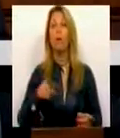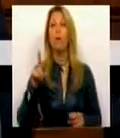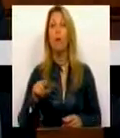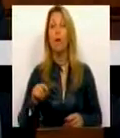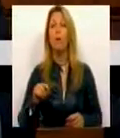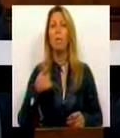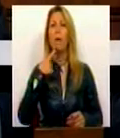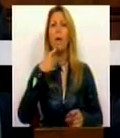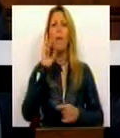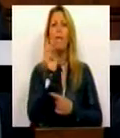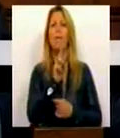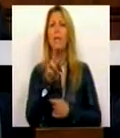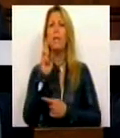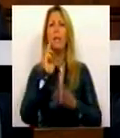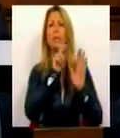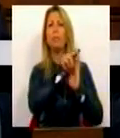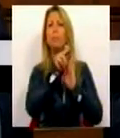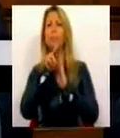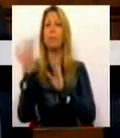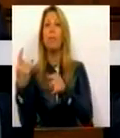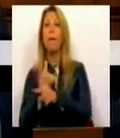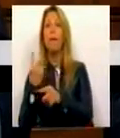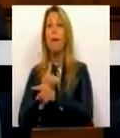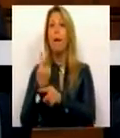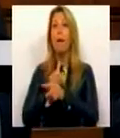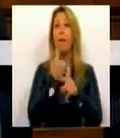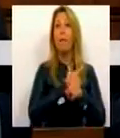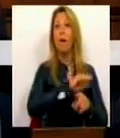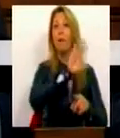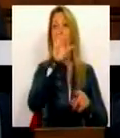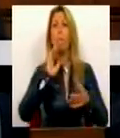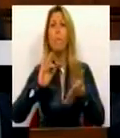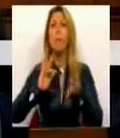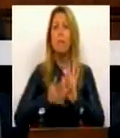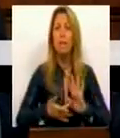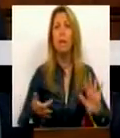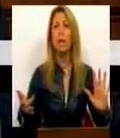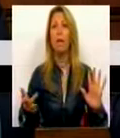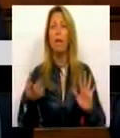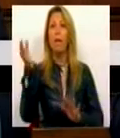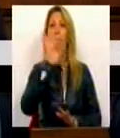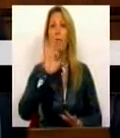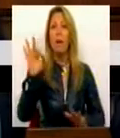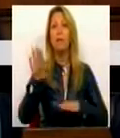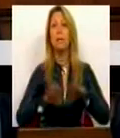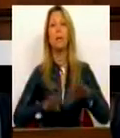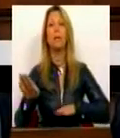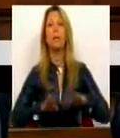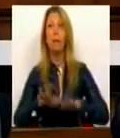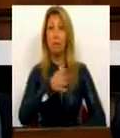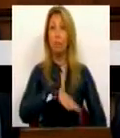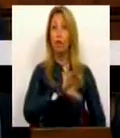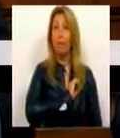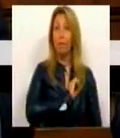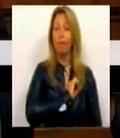várias visitas oficiais de congéneres, desde os do Brasil, a França, a Itália e